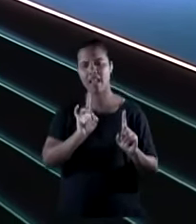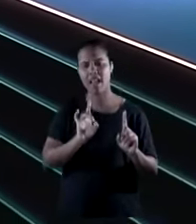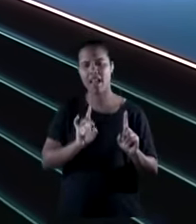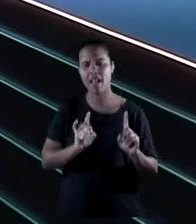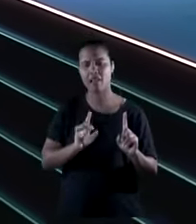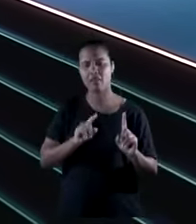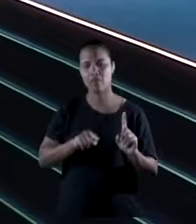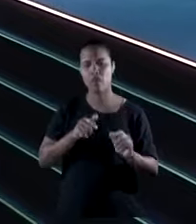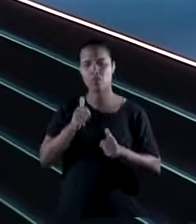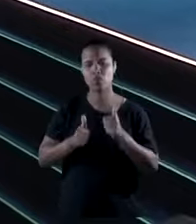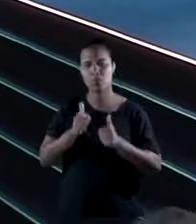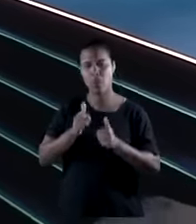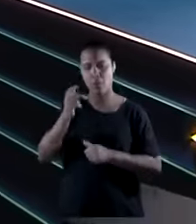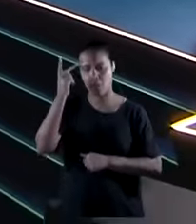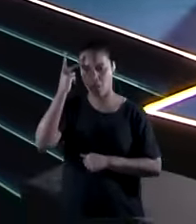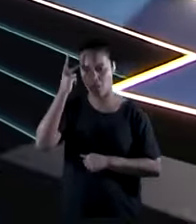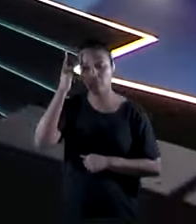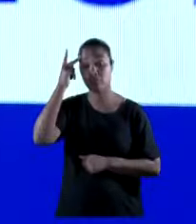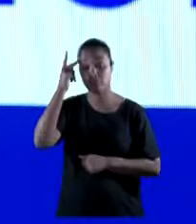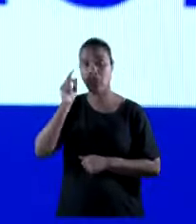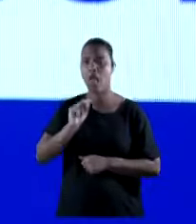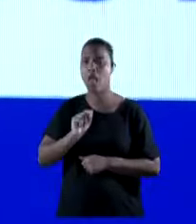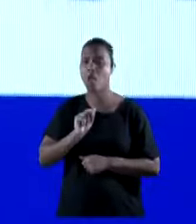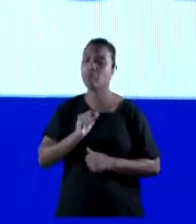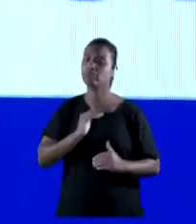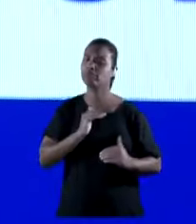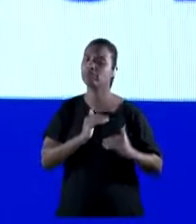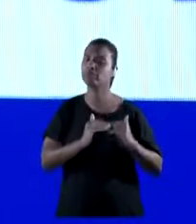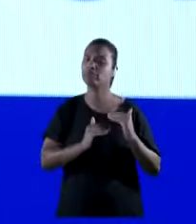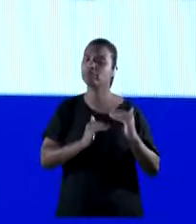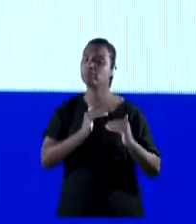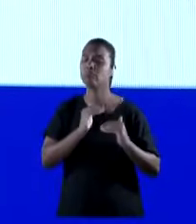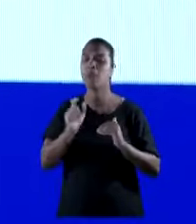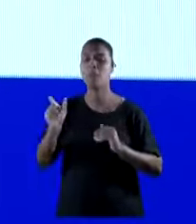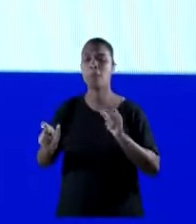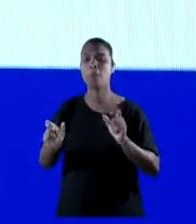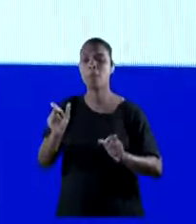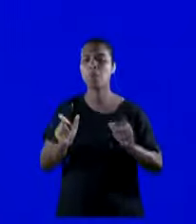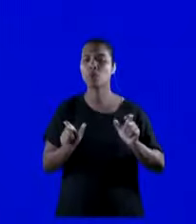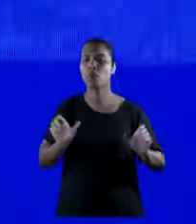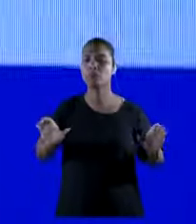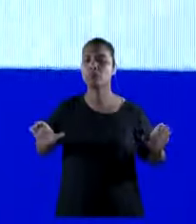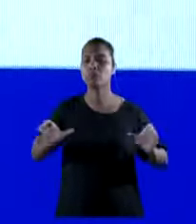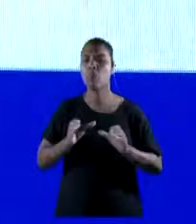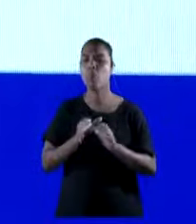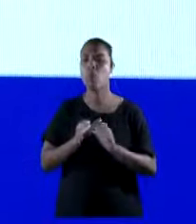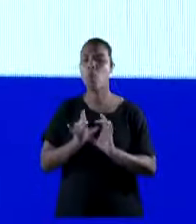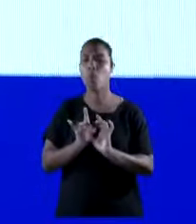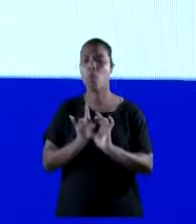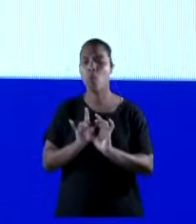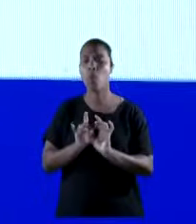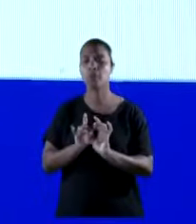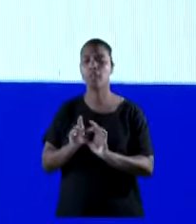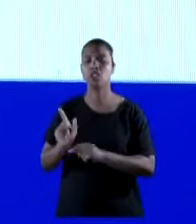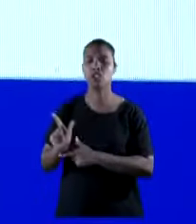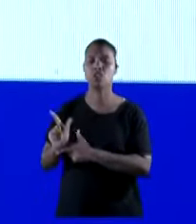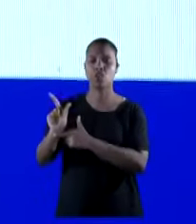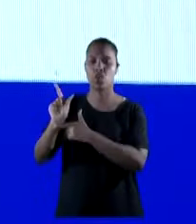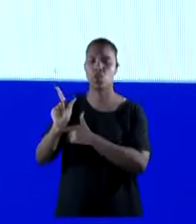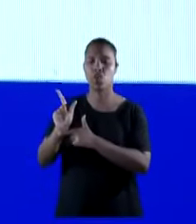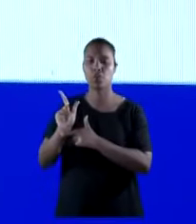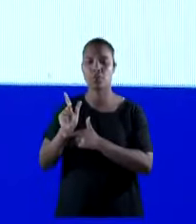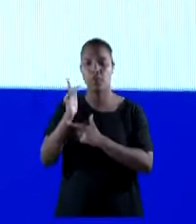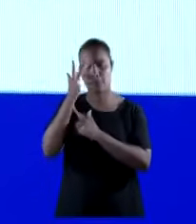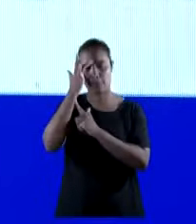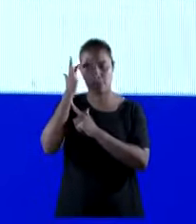futebol paulista, ele é construído por muitas pessoas, por jogadores, por dirigentes, torcedores e por